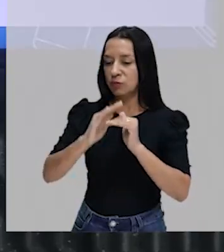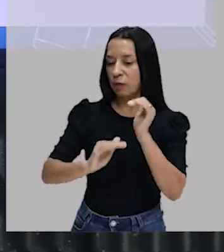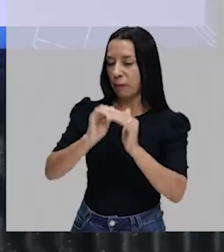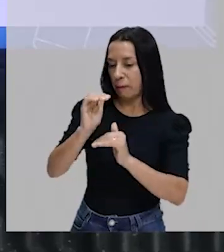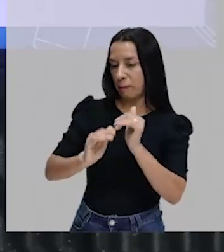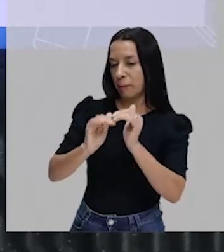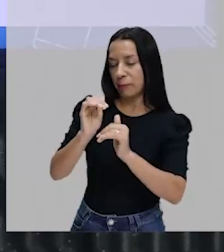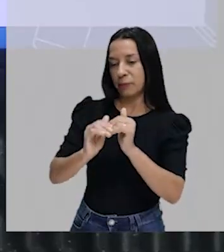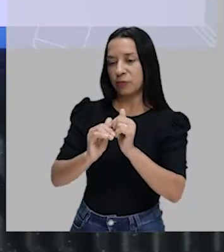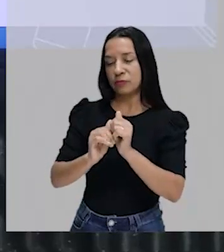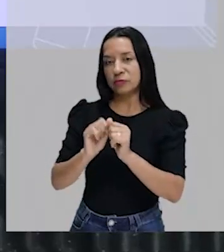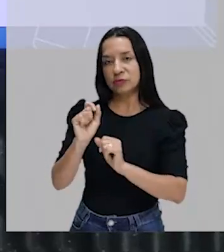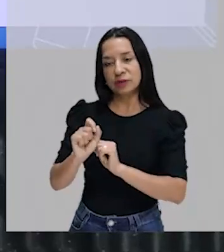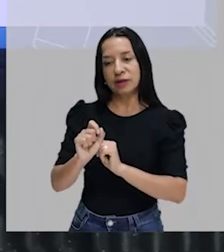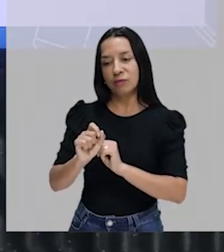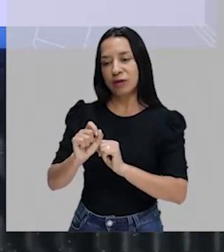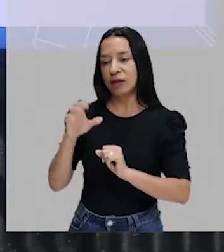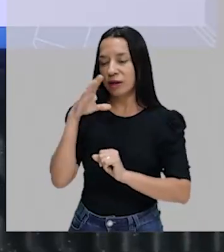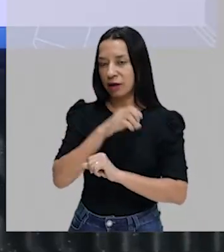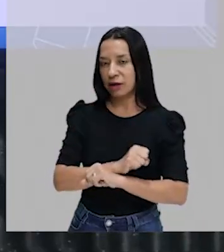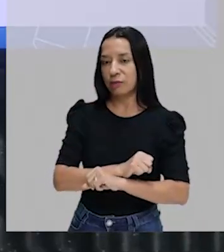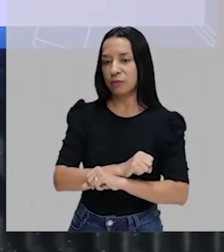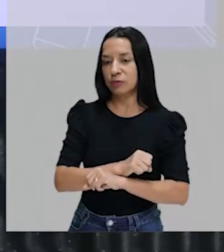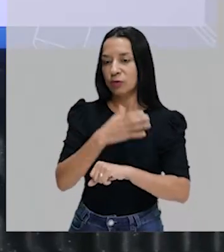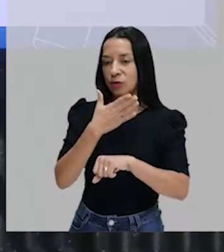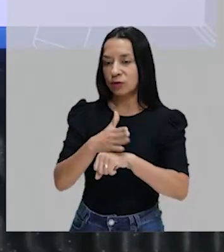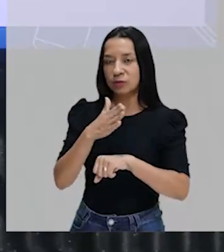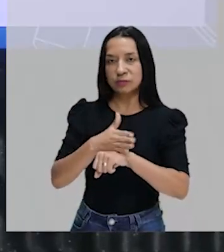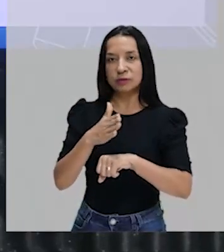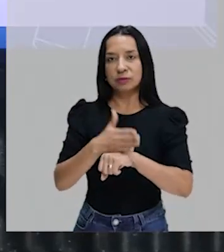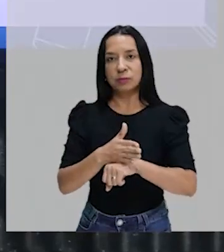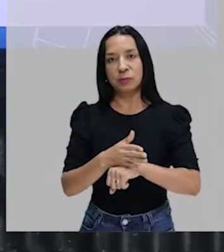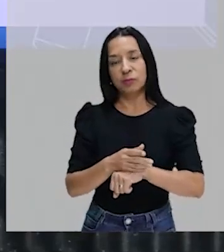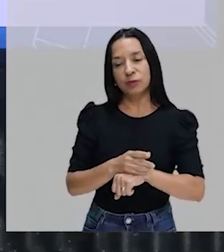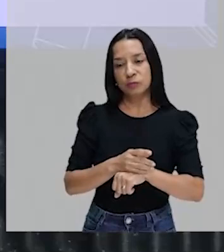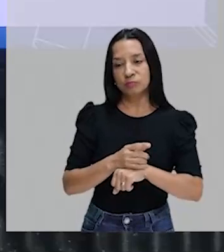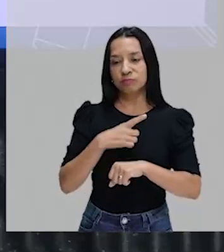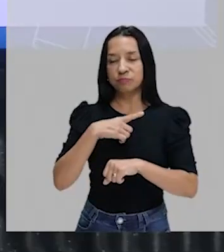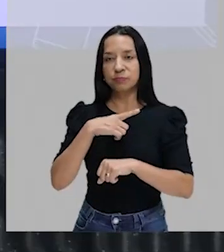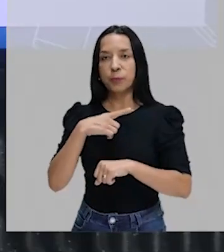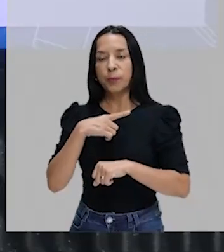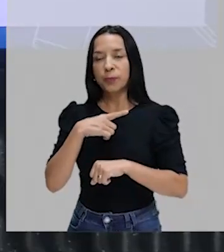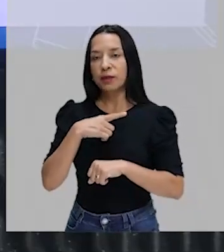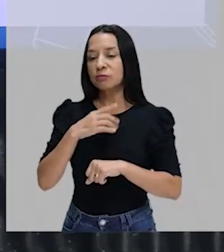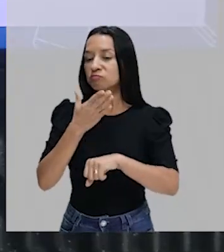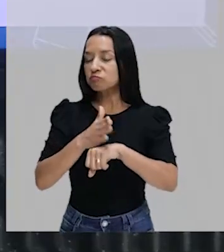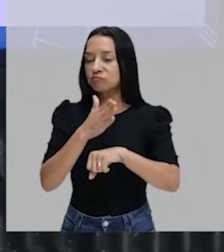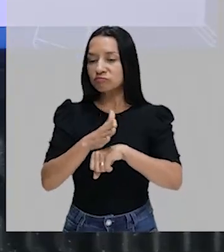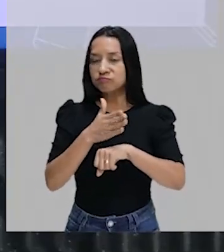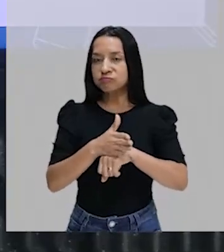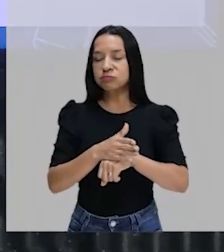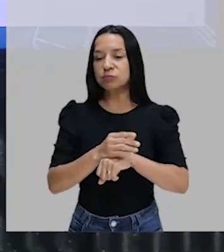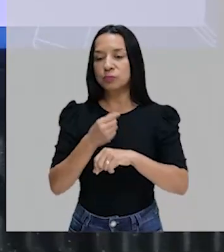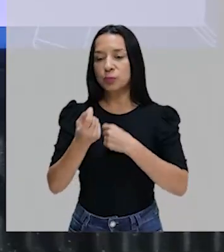acelerado. As sessões de treinamento são extenuantes, então ele acaba que tendo uma sessão de treinamento que é o metabolismo dele